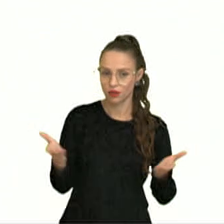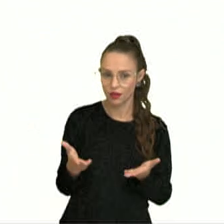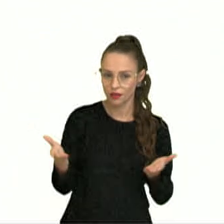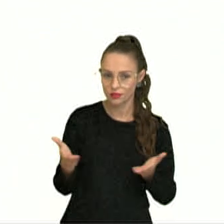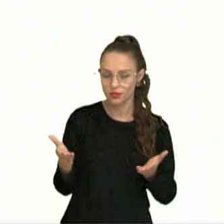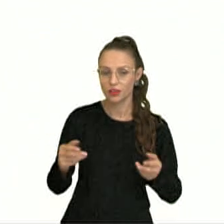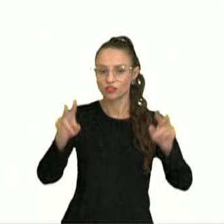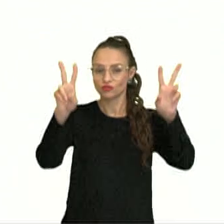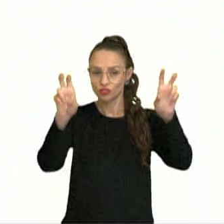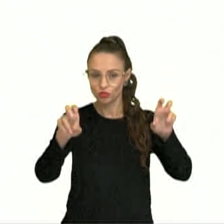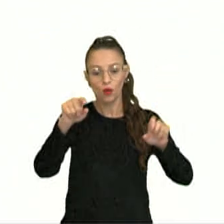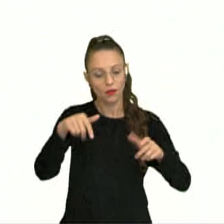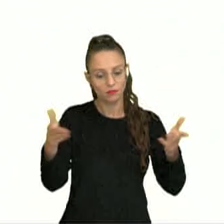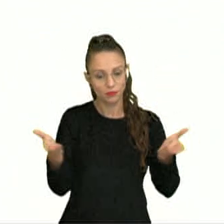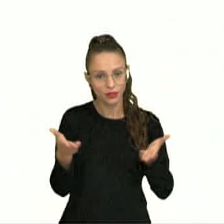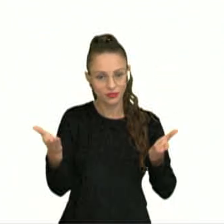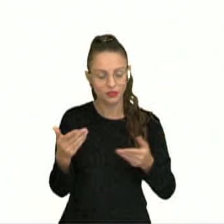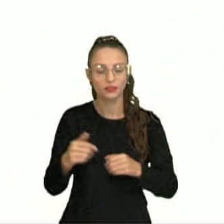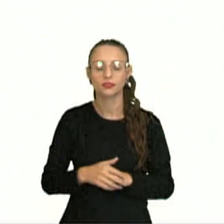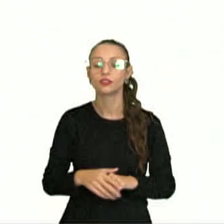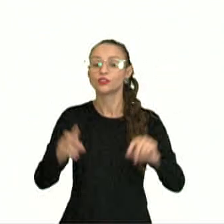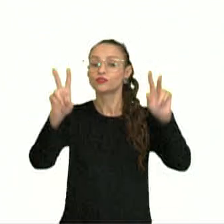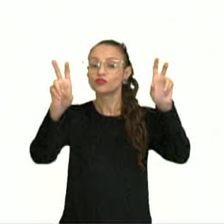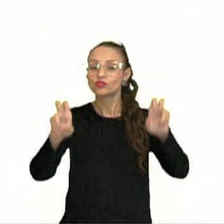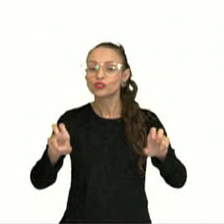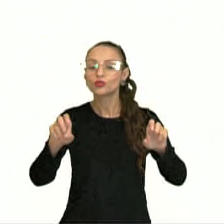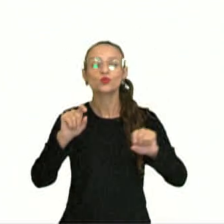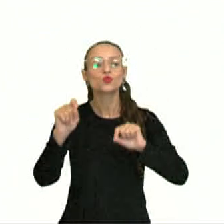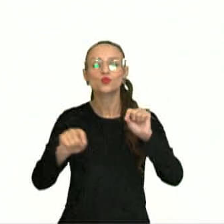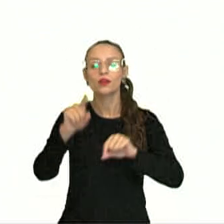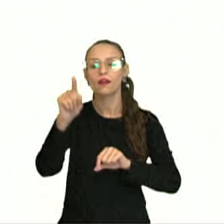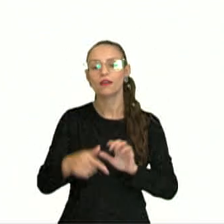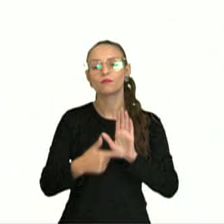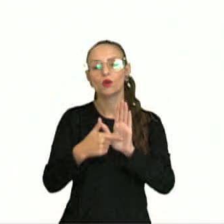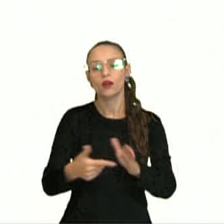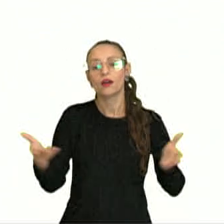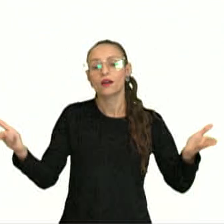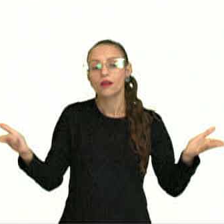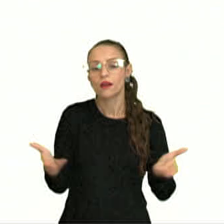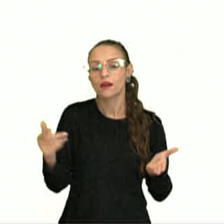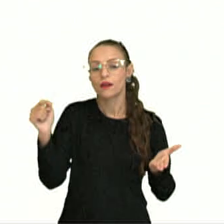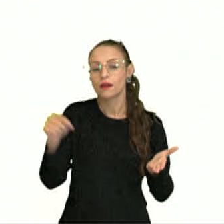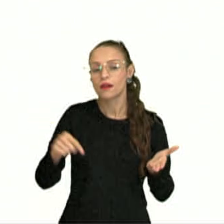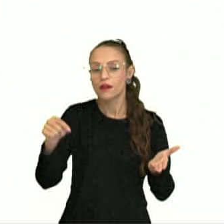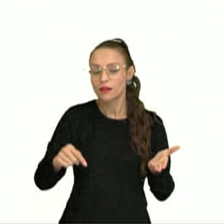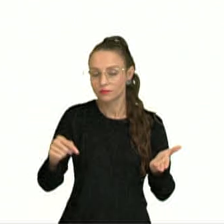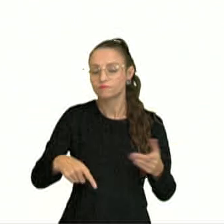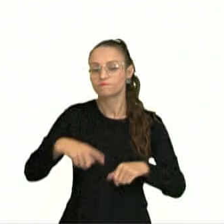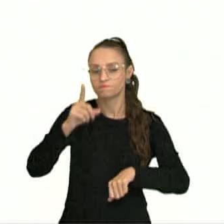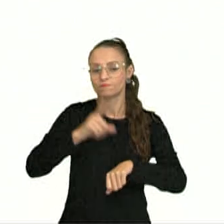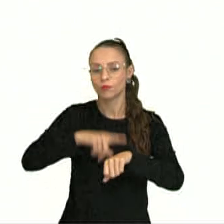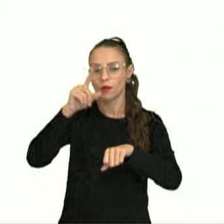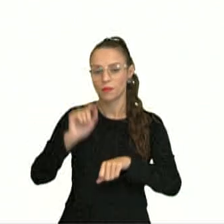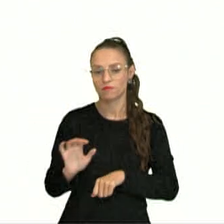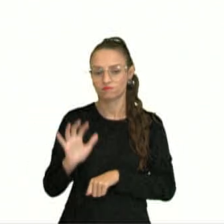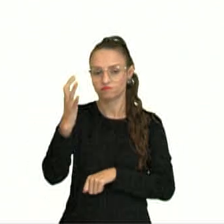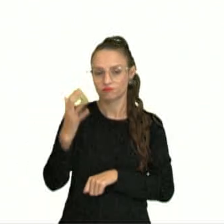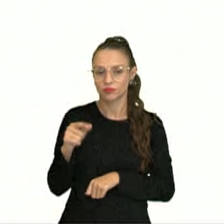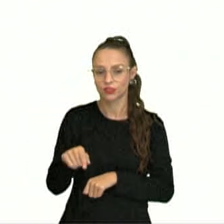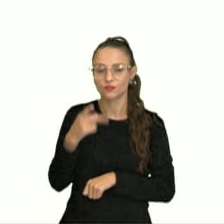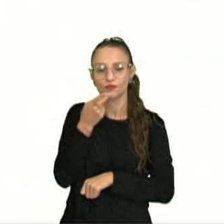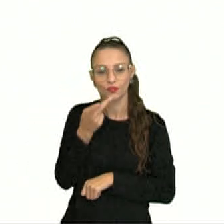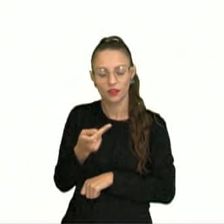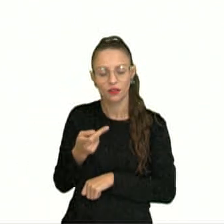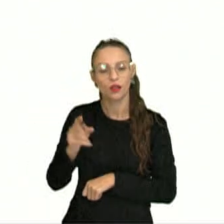que é a manchete. No título, a palavra está no tempo presente, indicando uma ação que ocorre naquele exato momento em que se